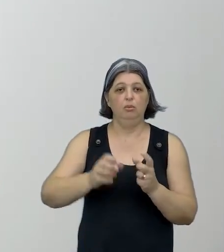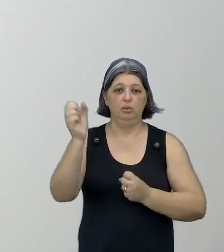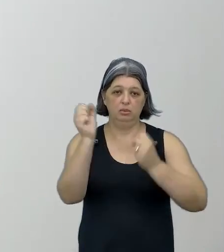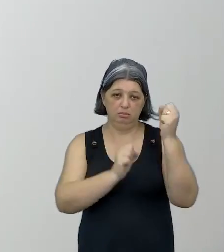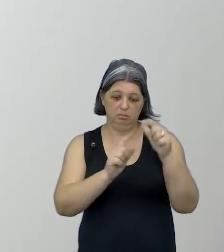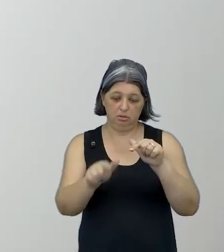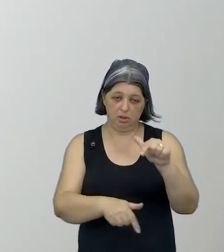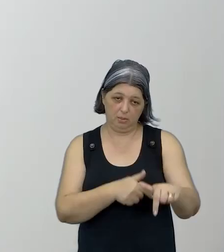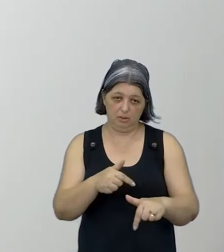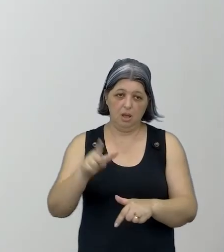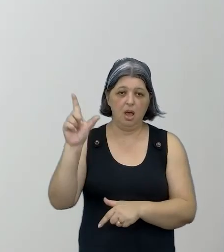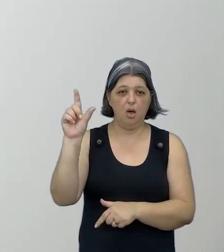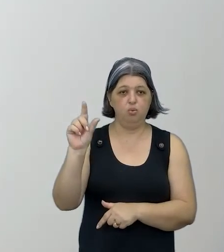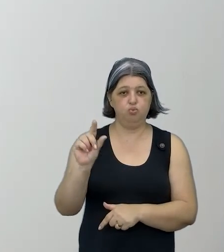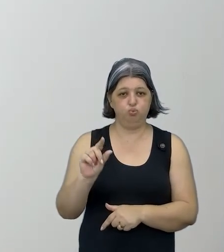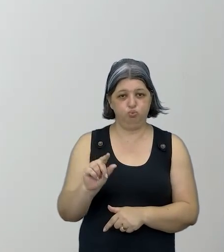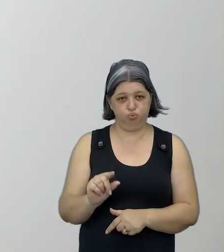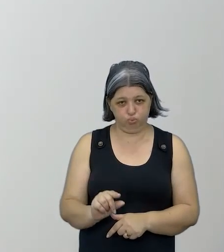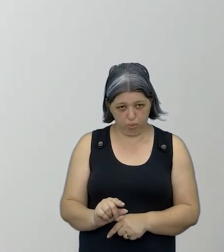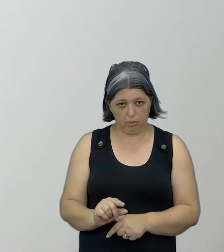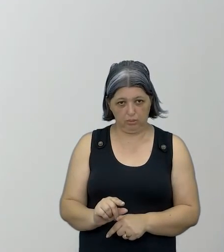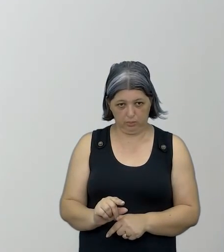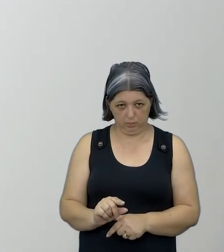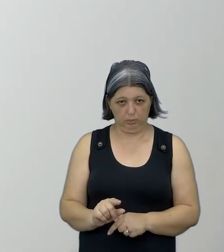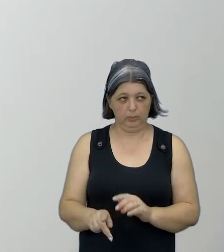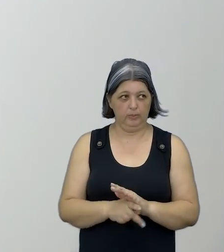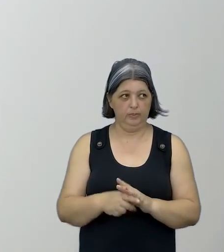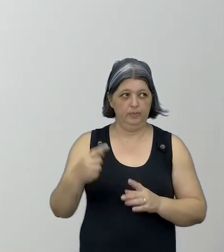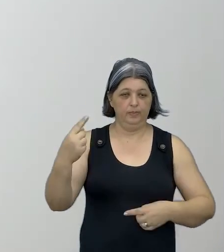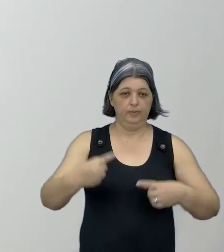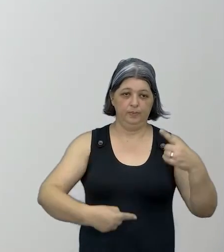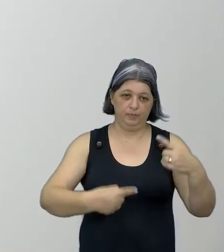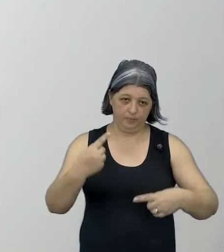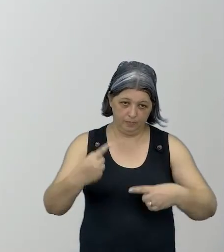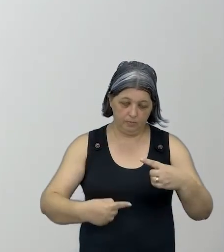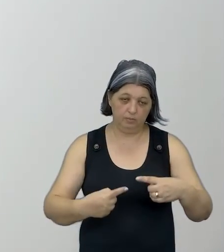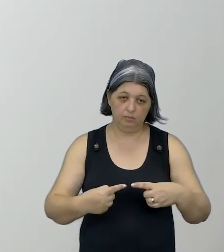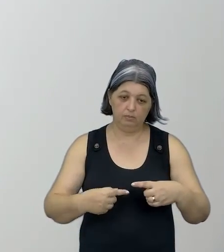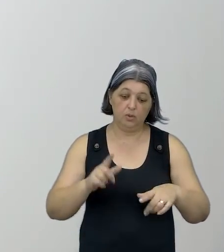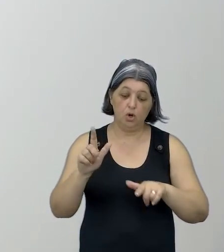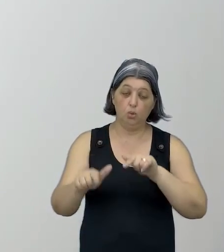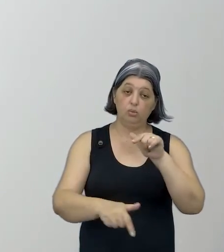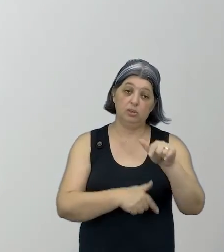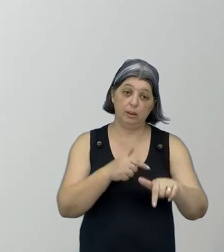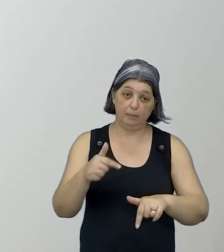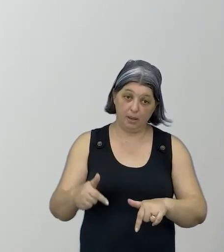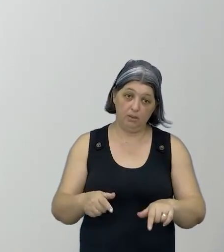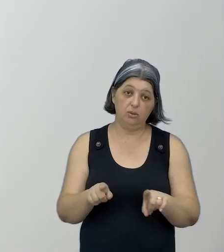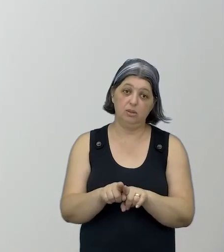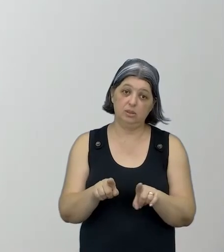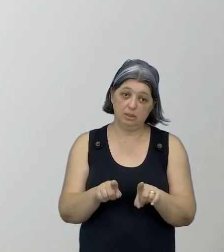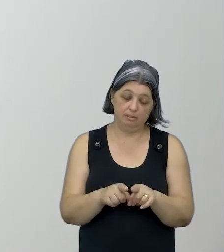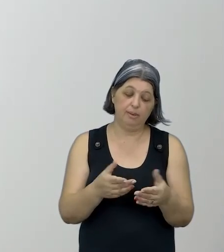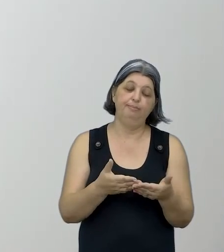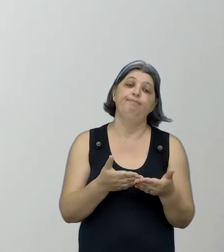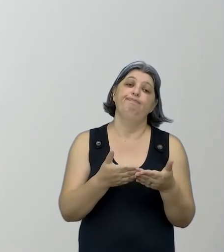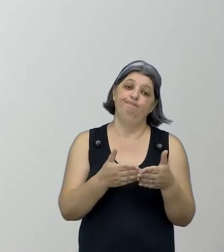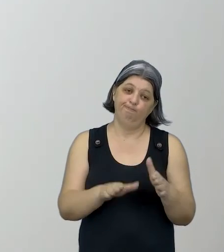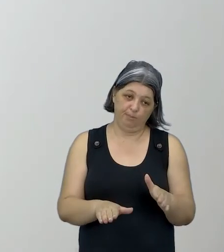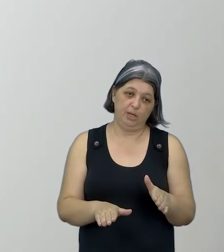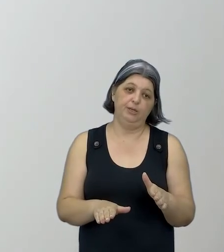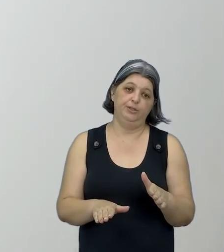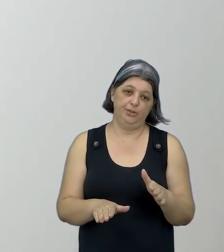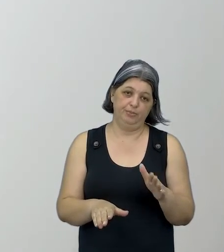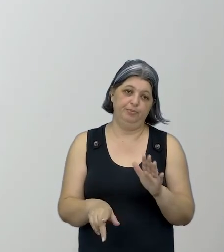muito diminuída. E nesse embate político, os trabalhadores, então, acabam também perdendo